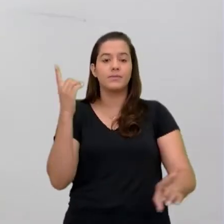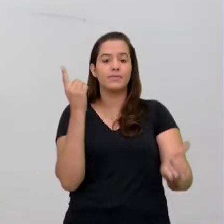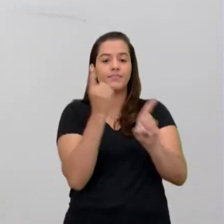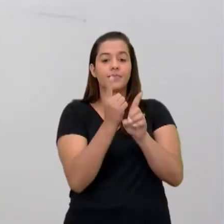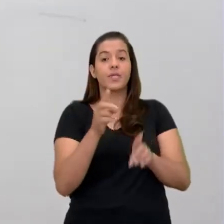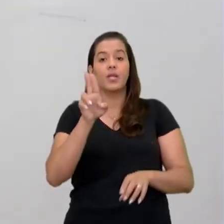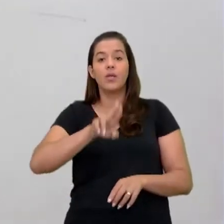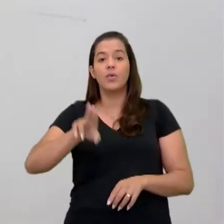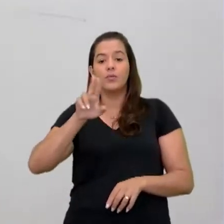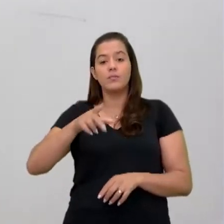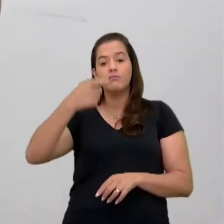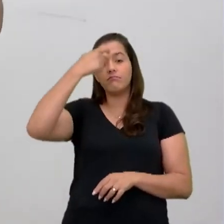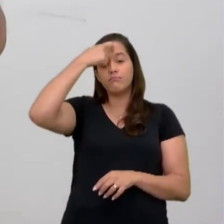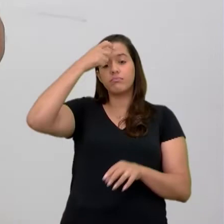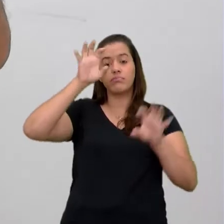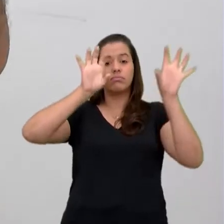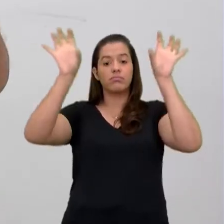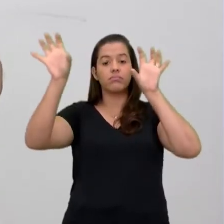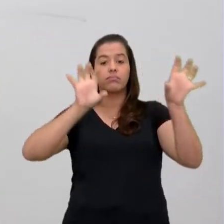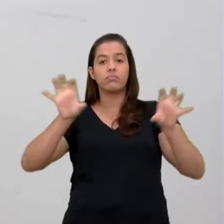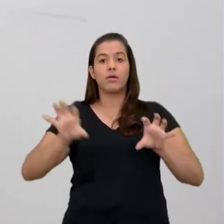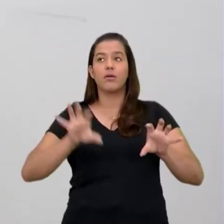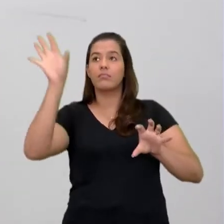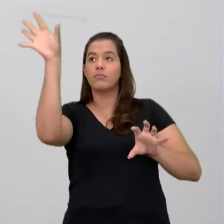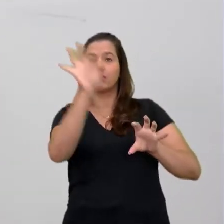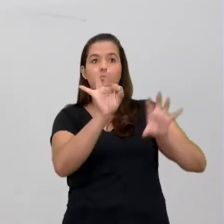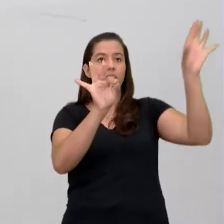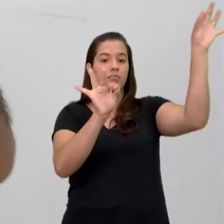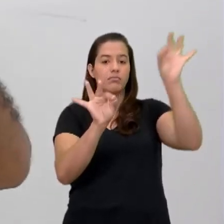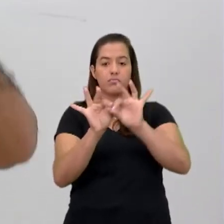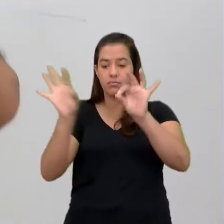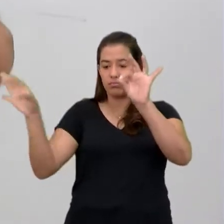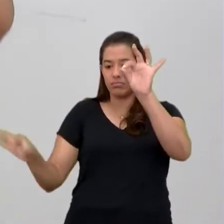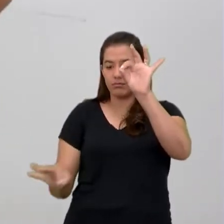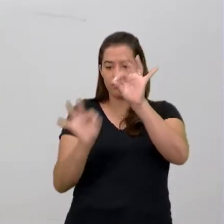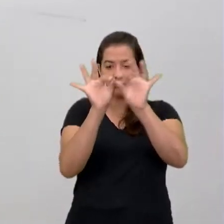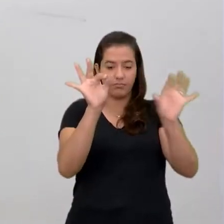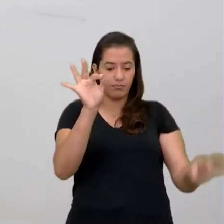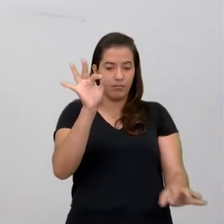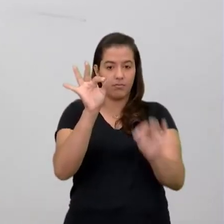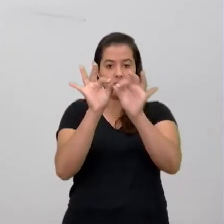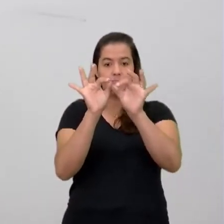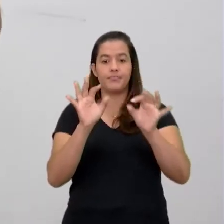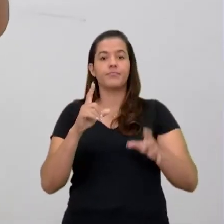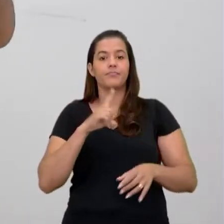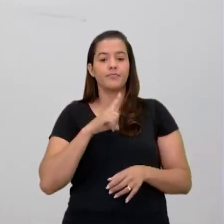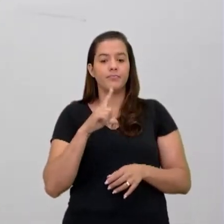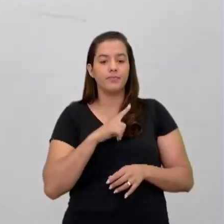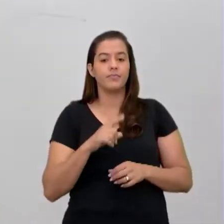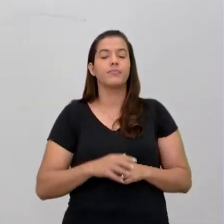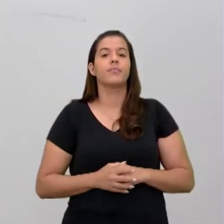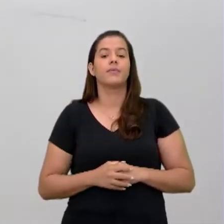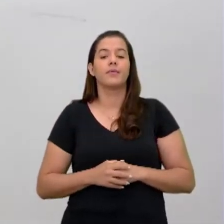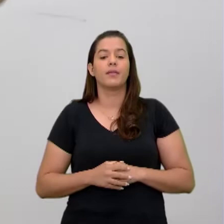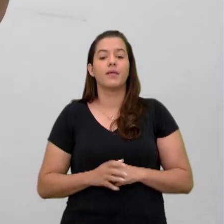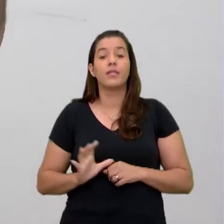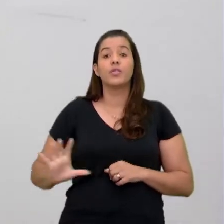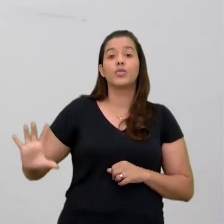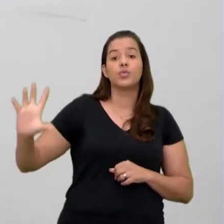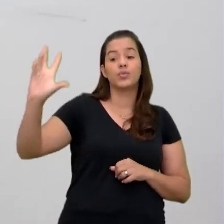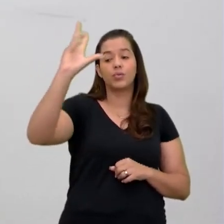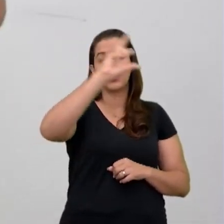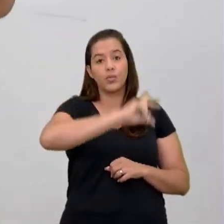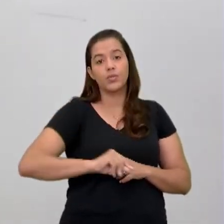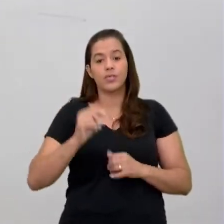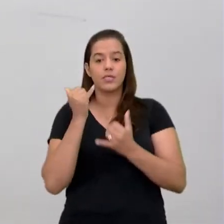mapa mental. Parece uma teia de aranha, né? Daí a palavra network, ele vai colocando